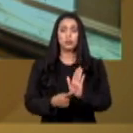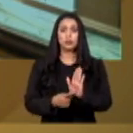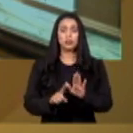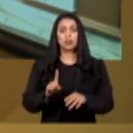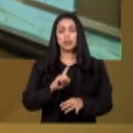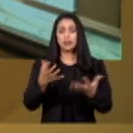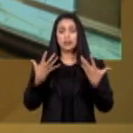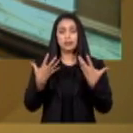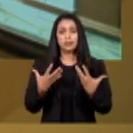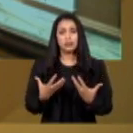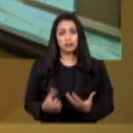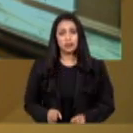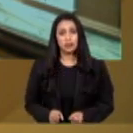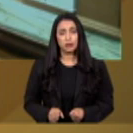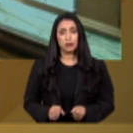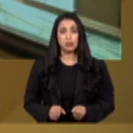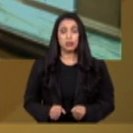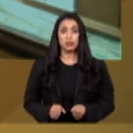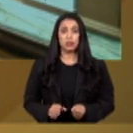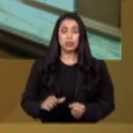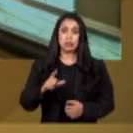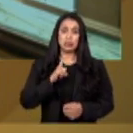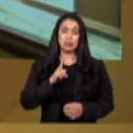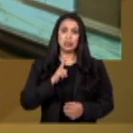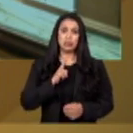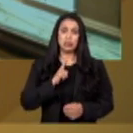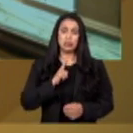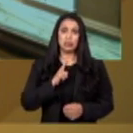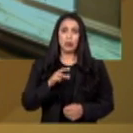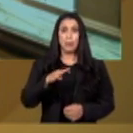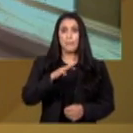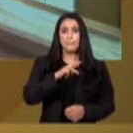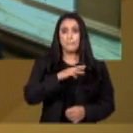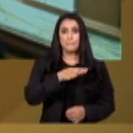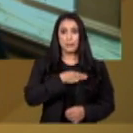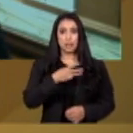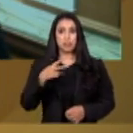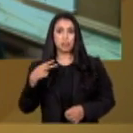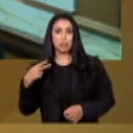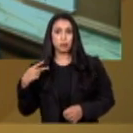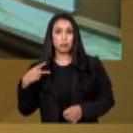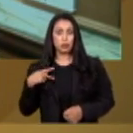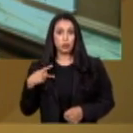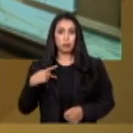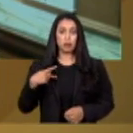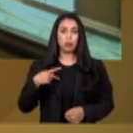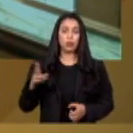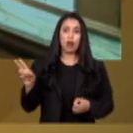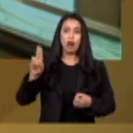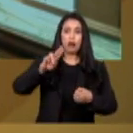descabimento de recorrer ao ministério público recorrer